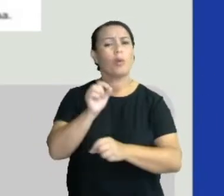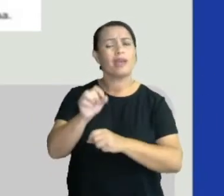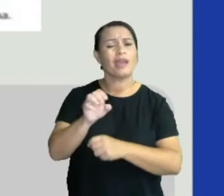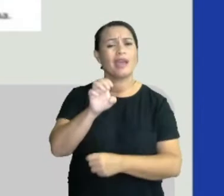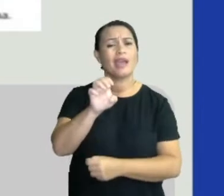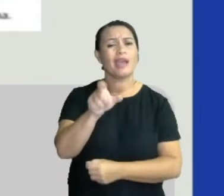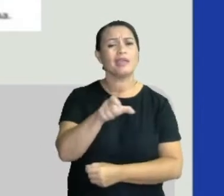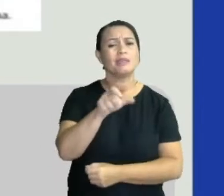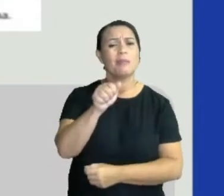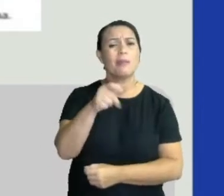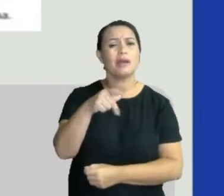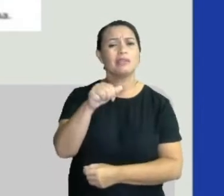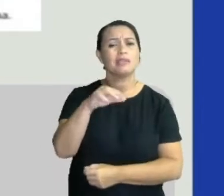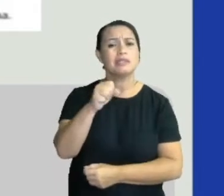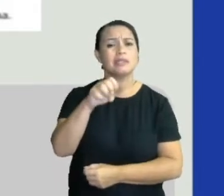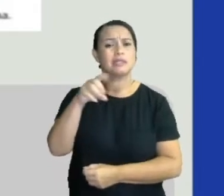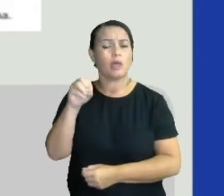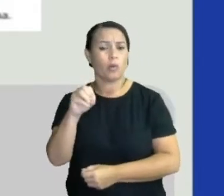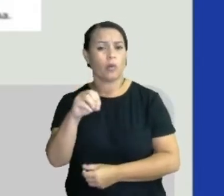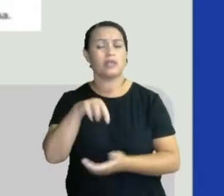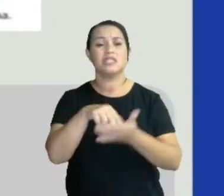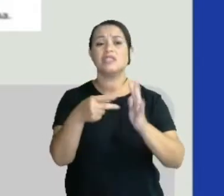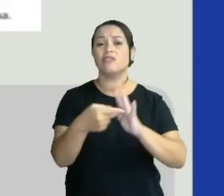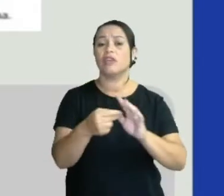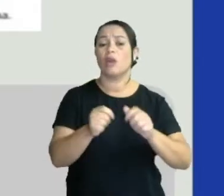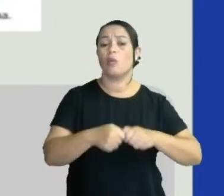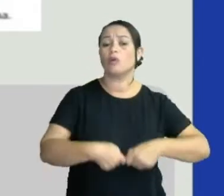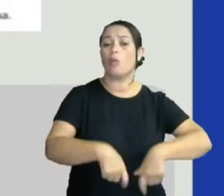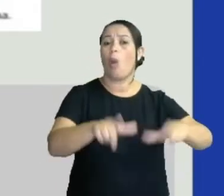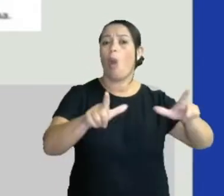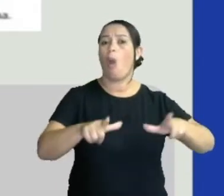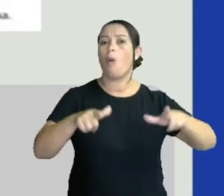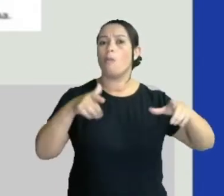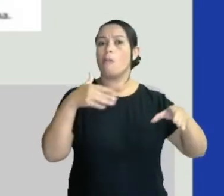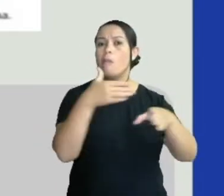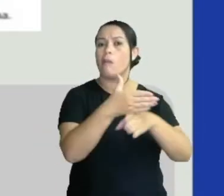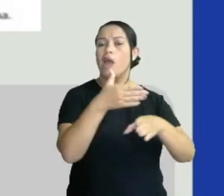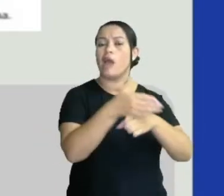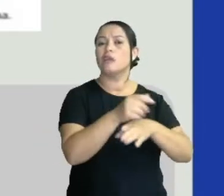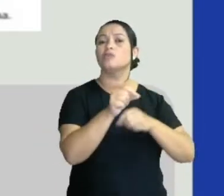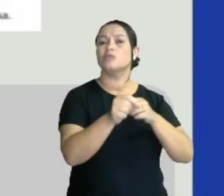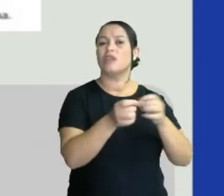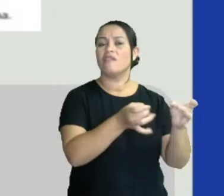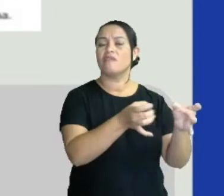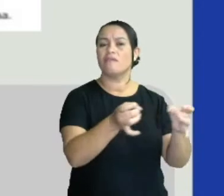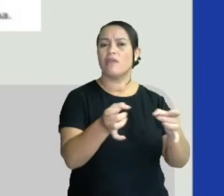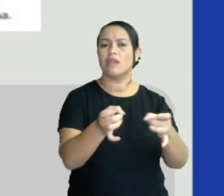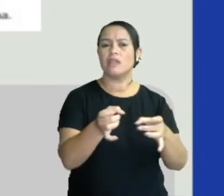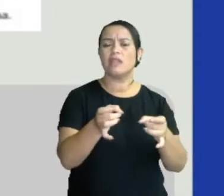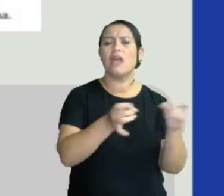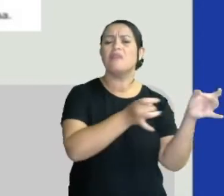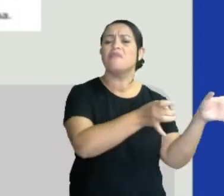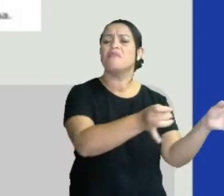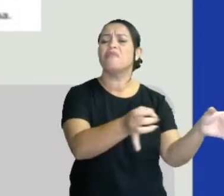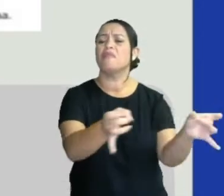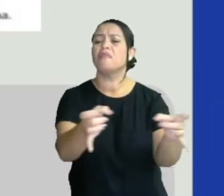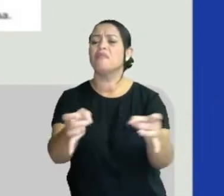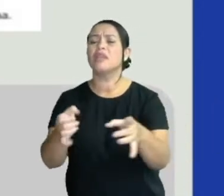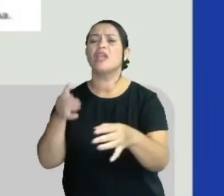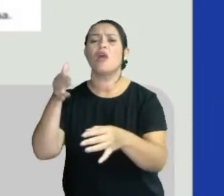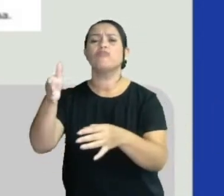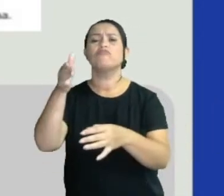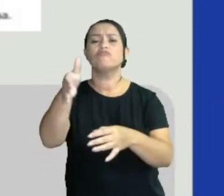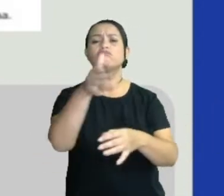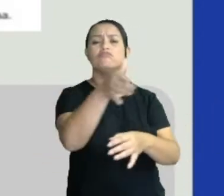professora? É quando o comércio ele vai dominando outras áreas, os modos de produção